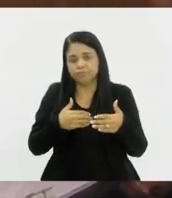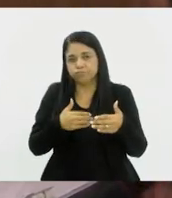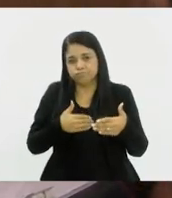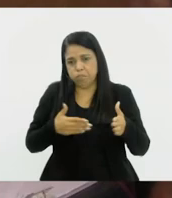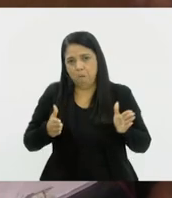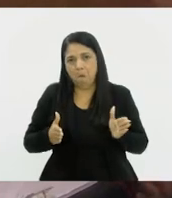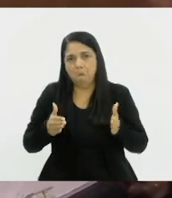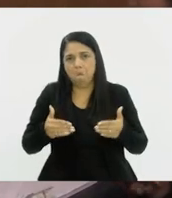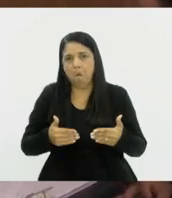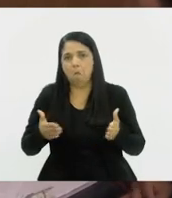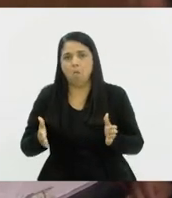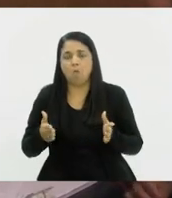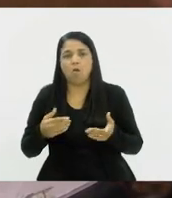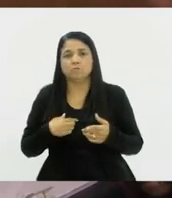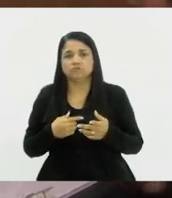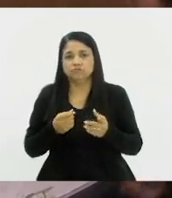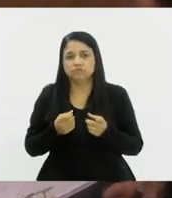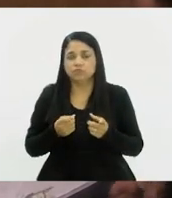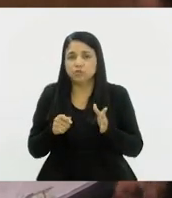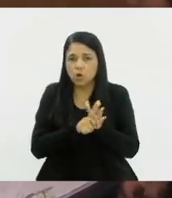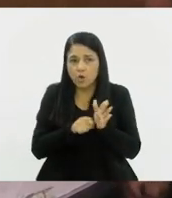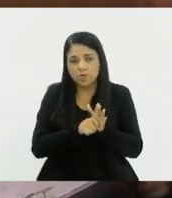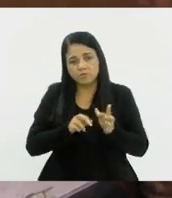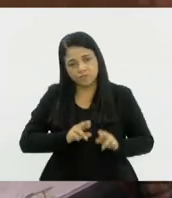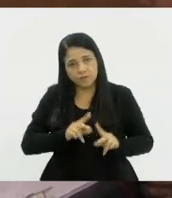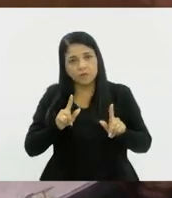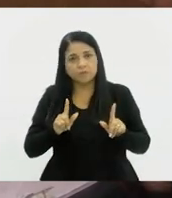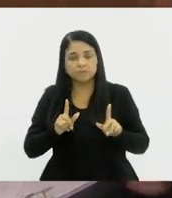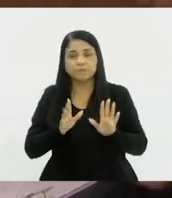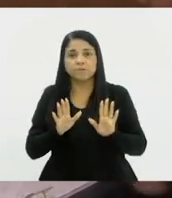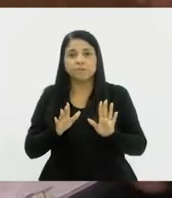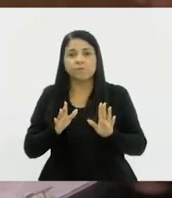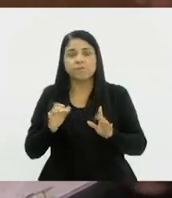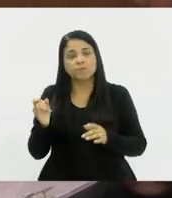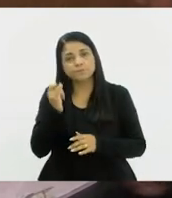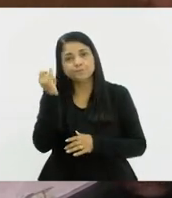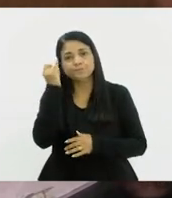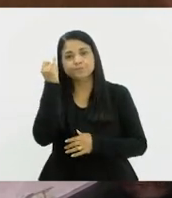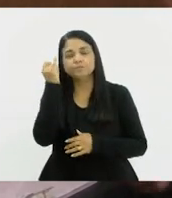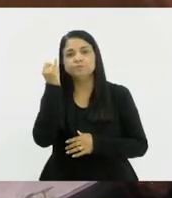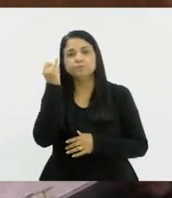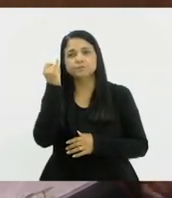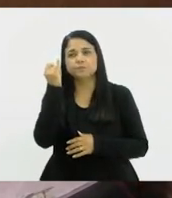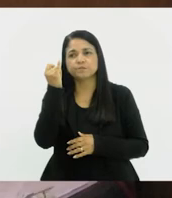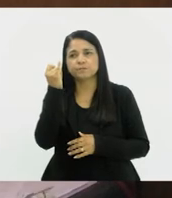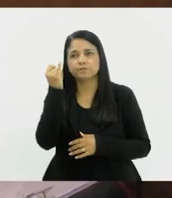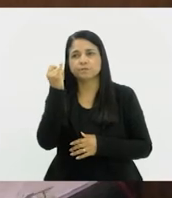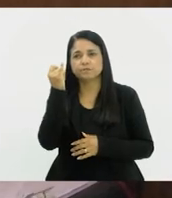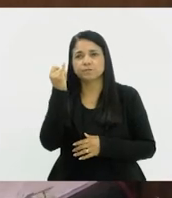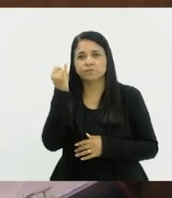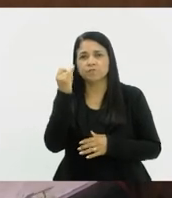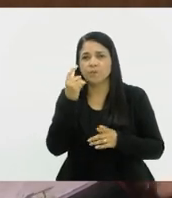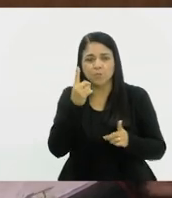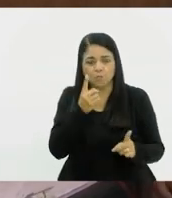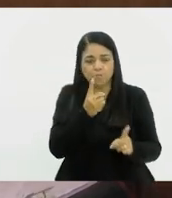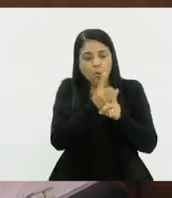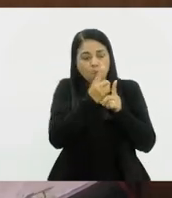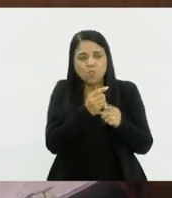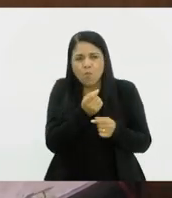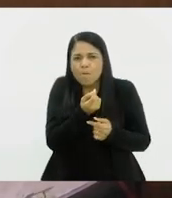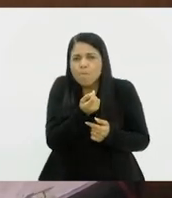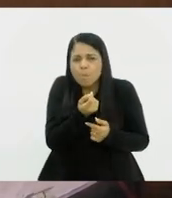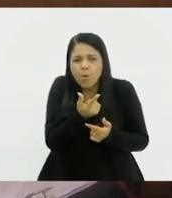pudesse esses detalhes são detalhes Mas o importante é isso né ah o o não pode ser por flagrante né